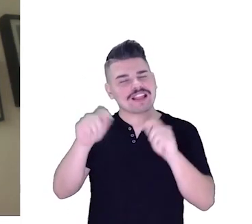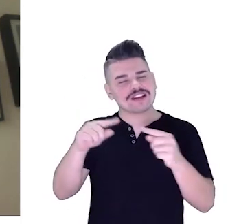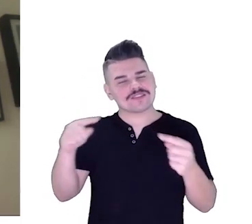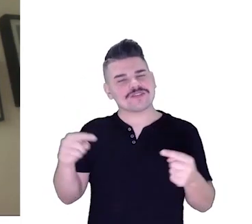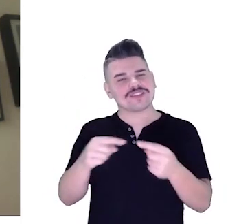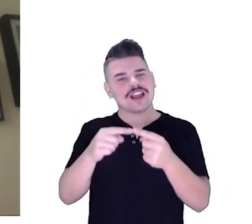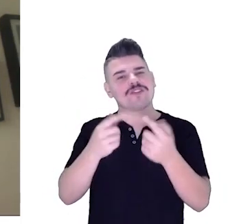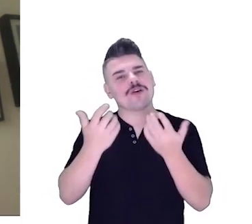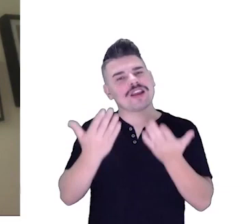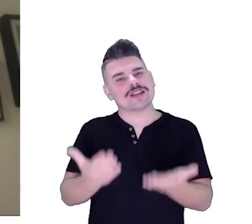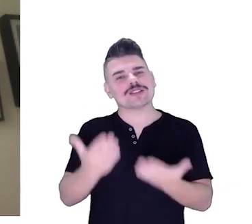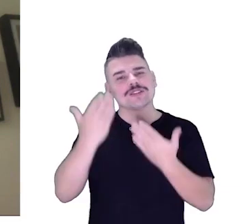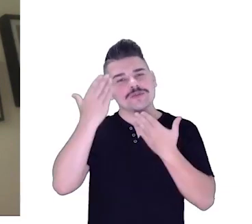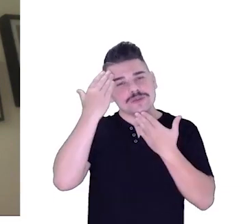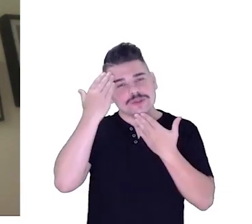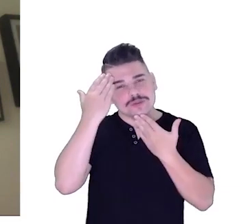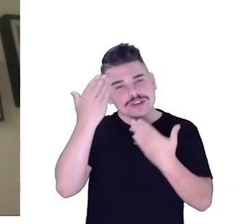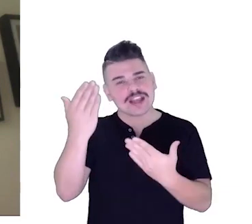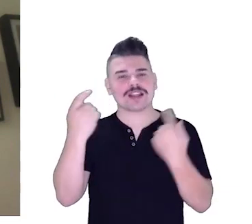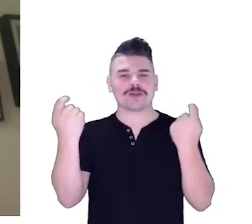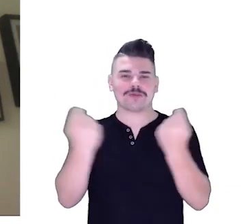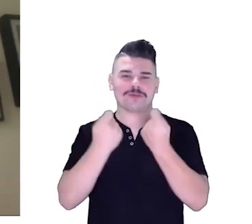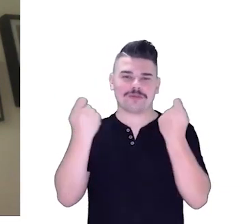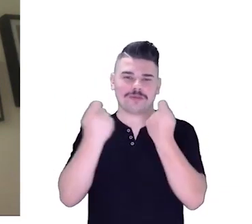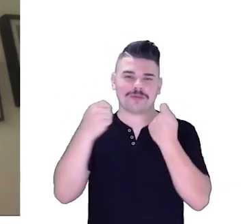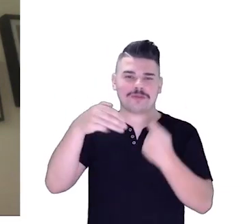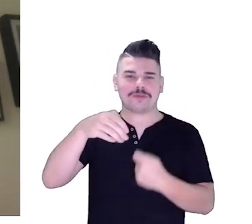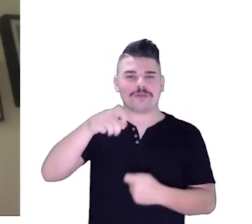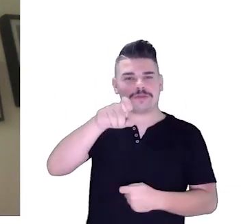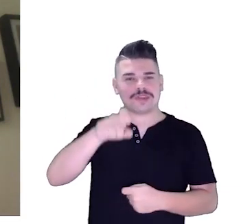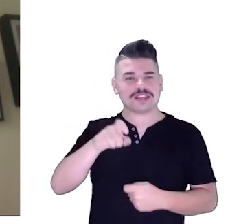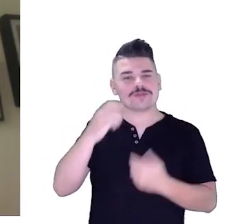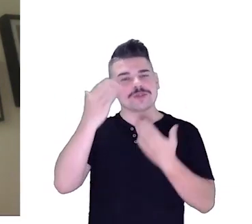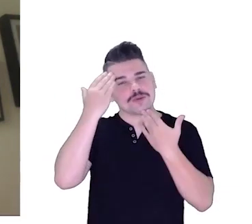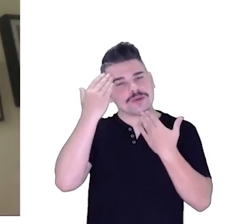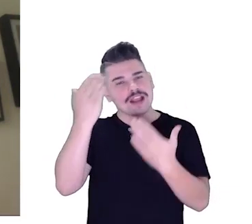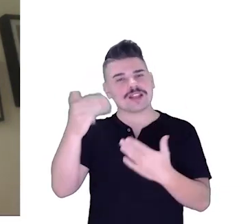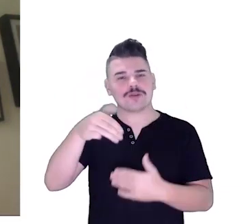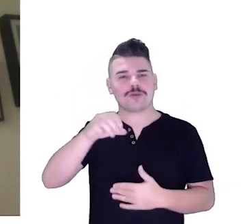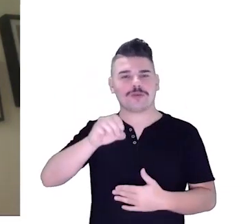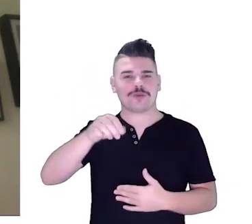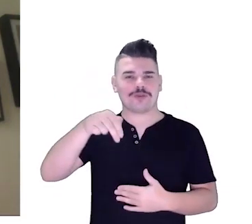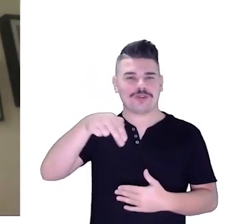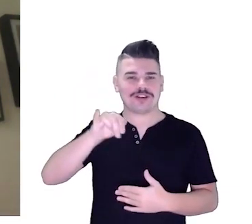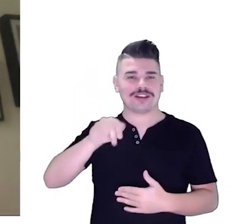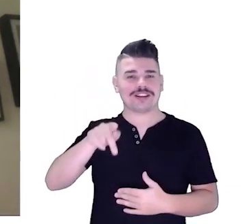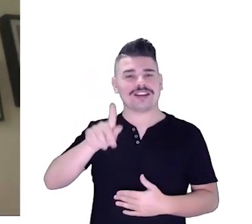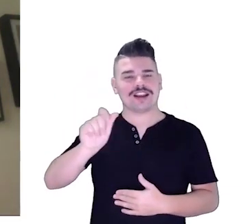imaginar futuros que sejam viáveis. É isso, muito obrigada, Mix, muito